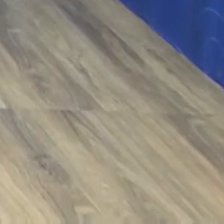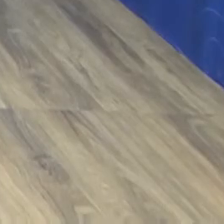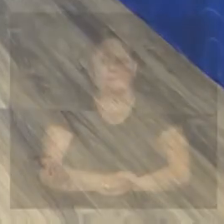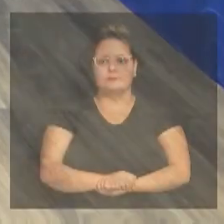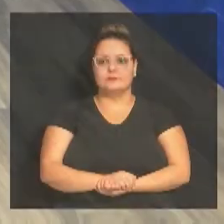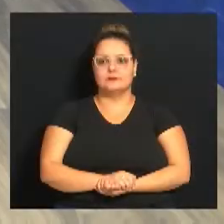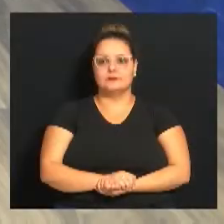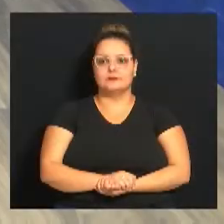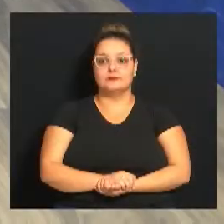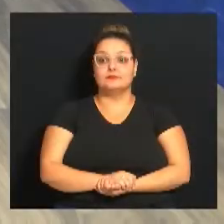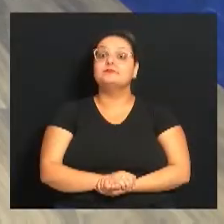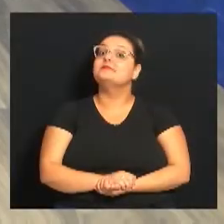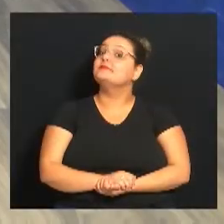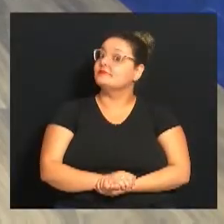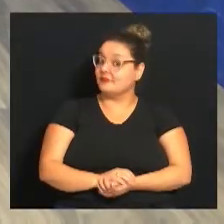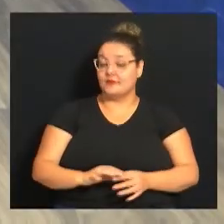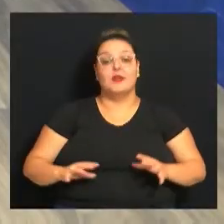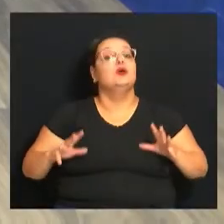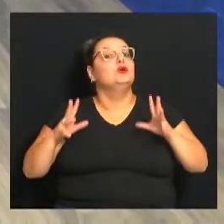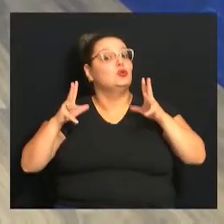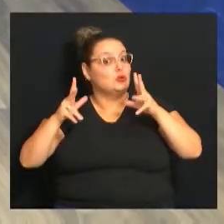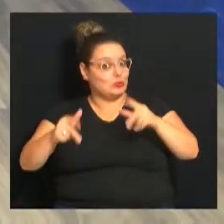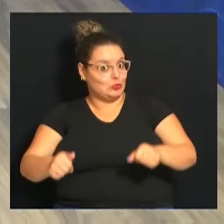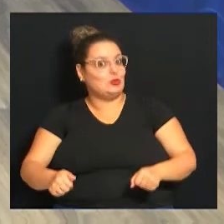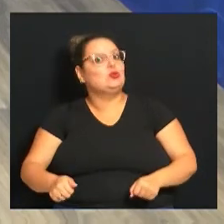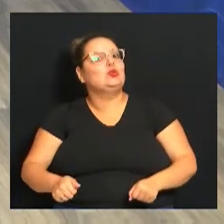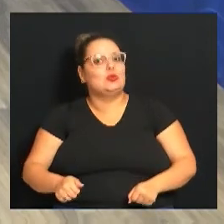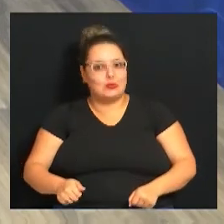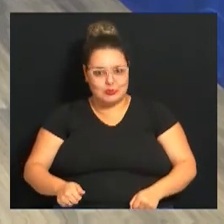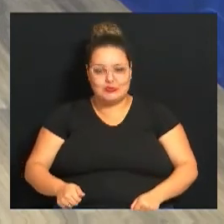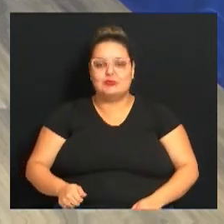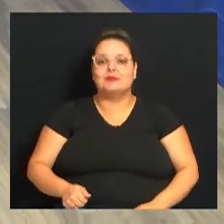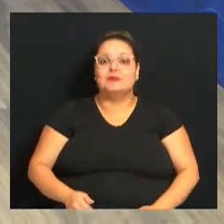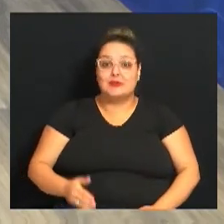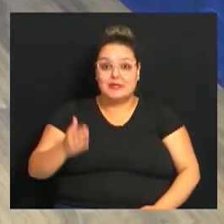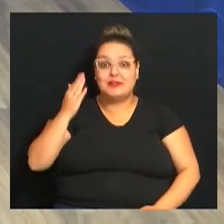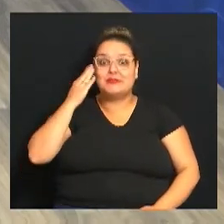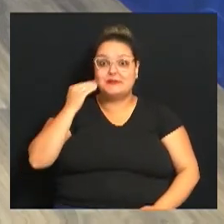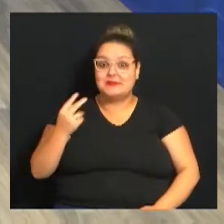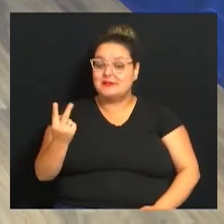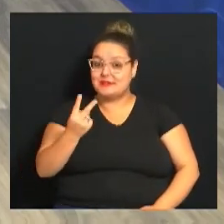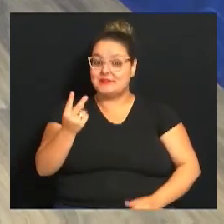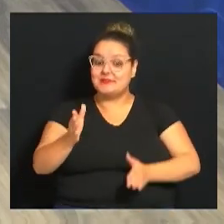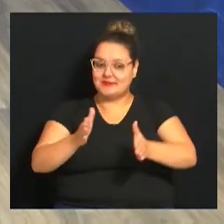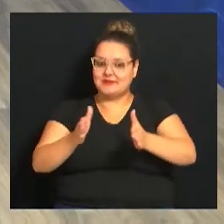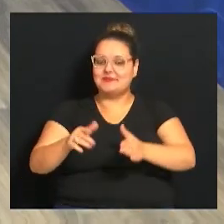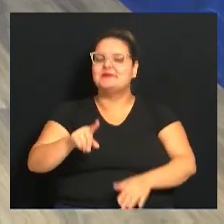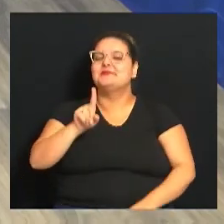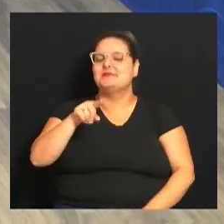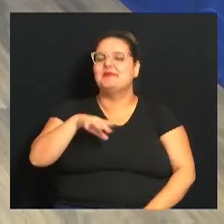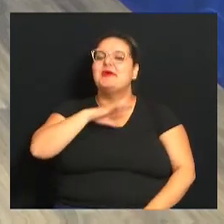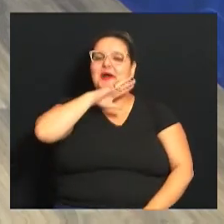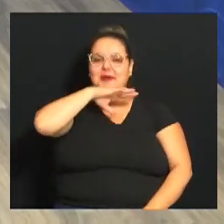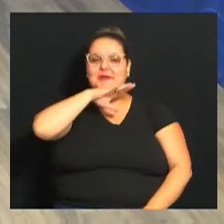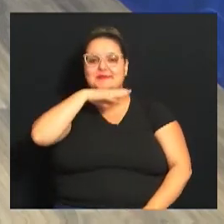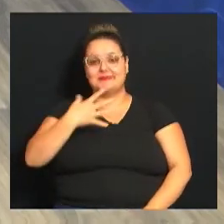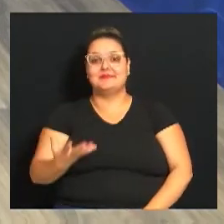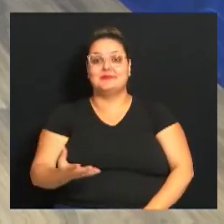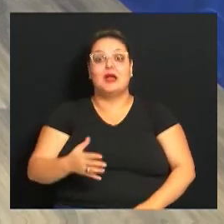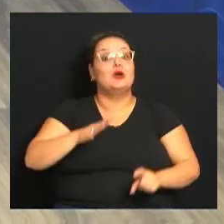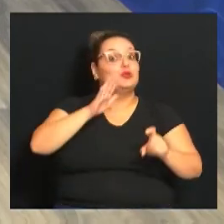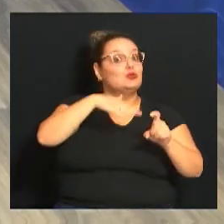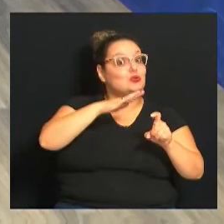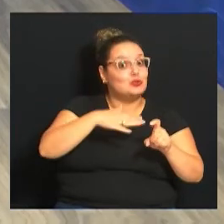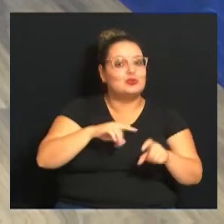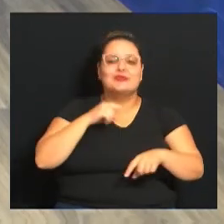Já estamos todos aqui, viu, na curiosidade para esta segunda parte do El Bicho sobre os mitos, né, as